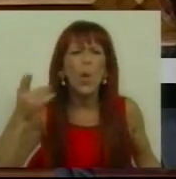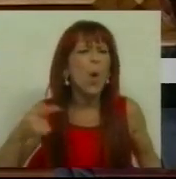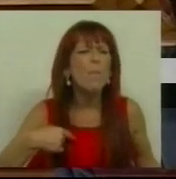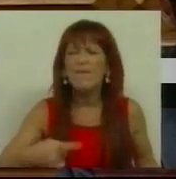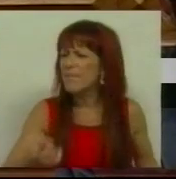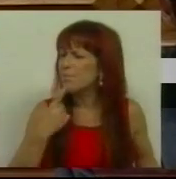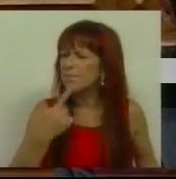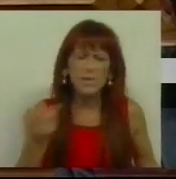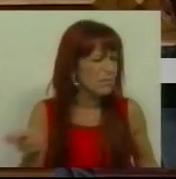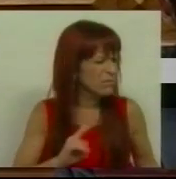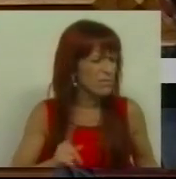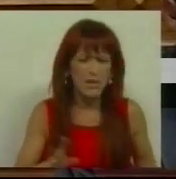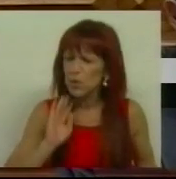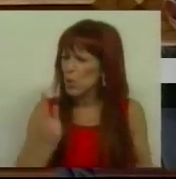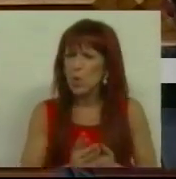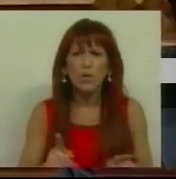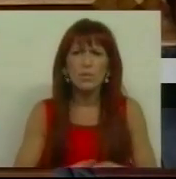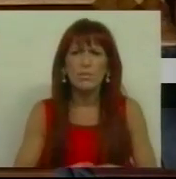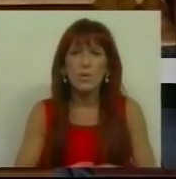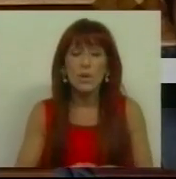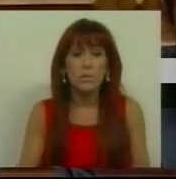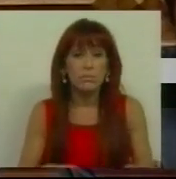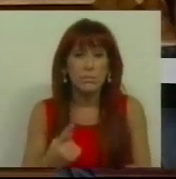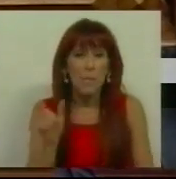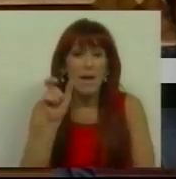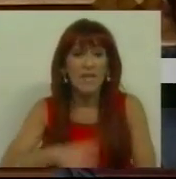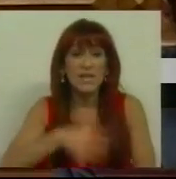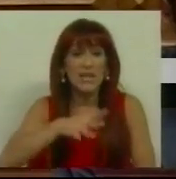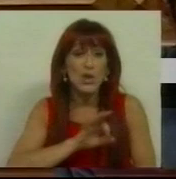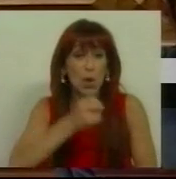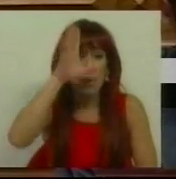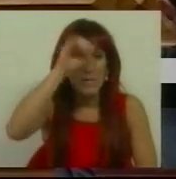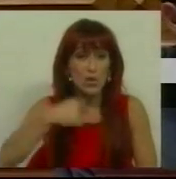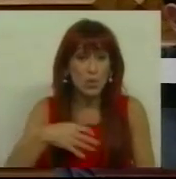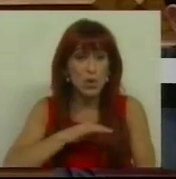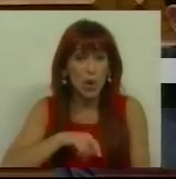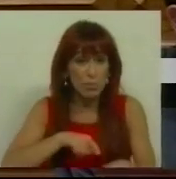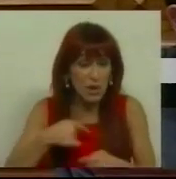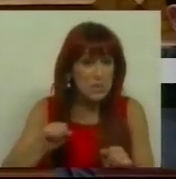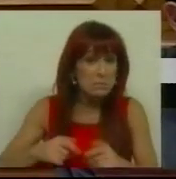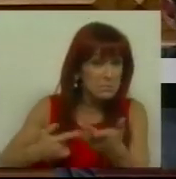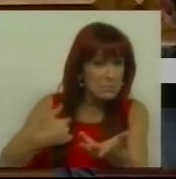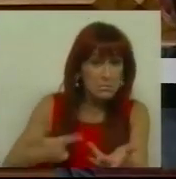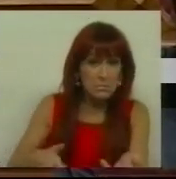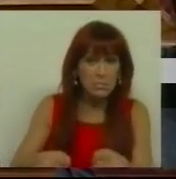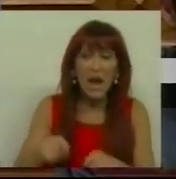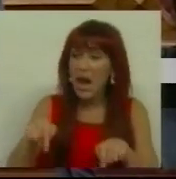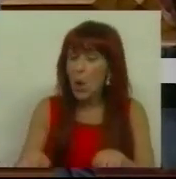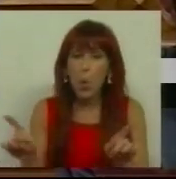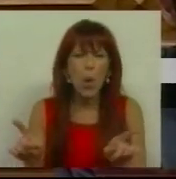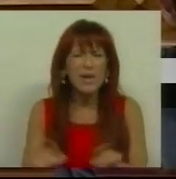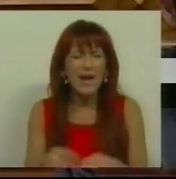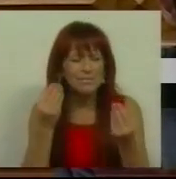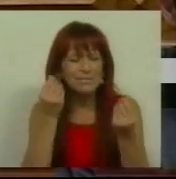vamos entender as últimas palavras do Sr. Primeiro-Ministro. Não sei se o Sr. Deputado me acompanha, são ou não